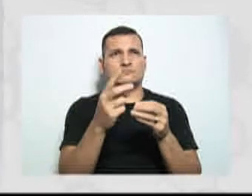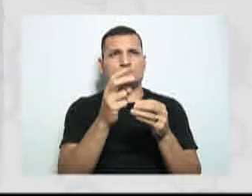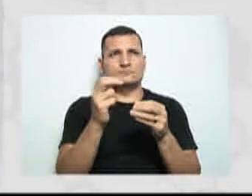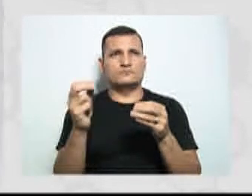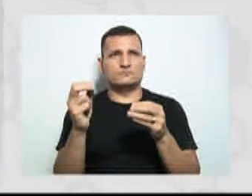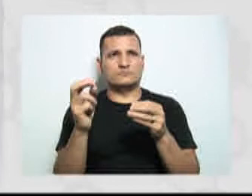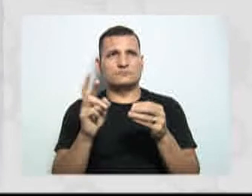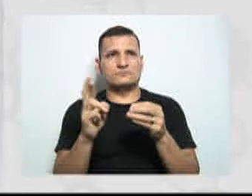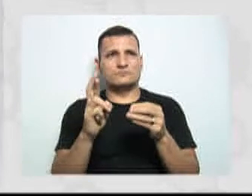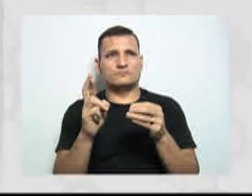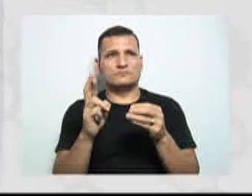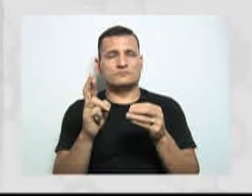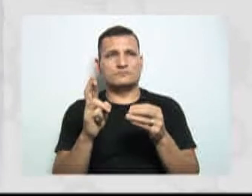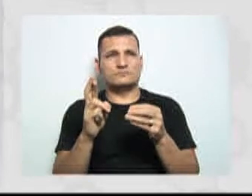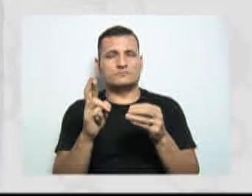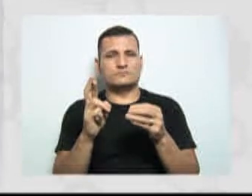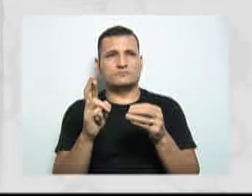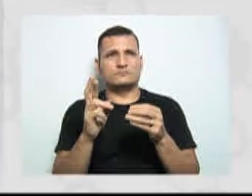1.500 aqui, ó.